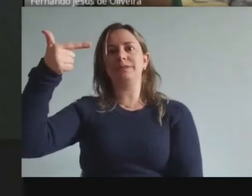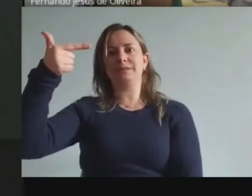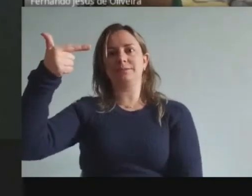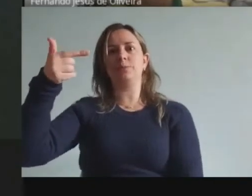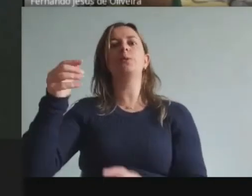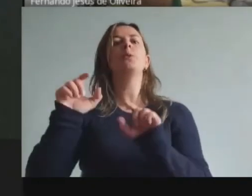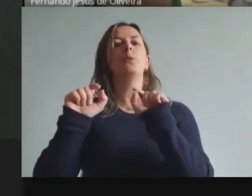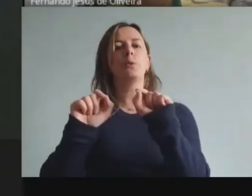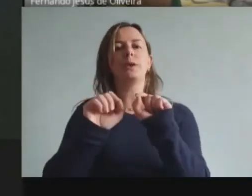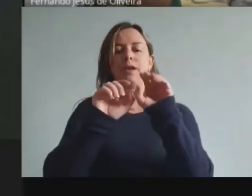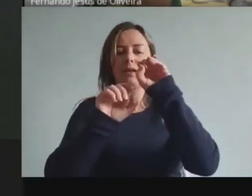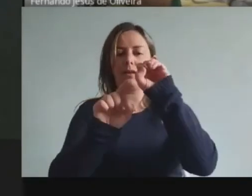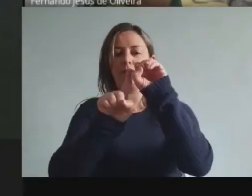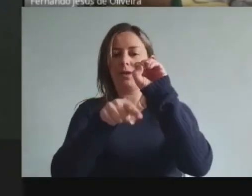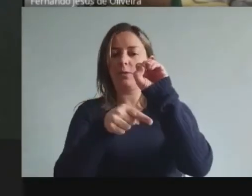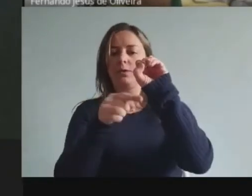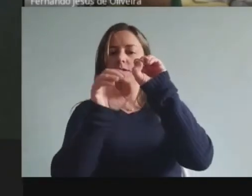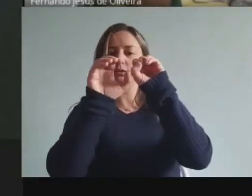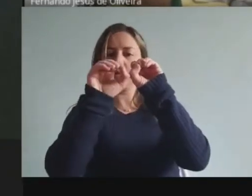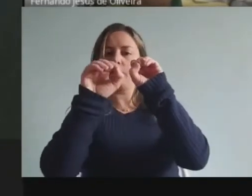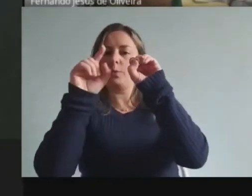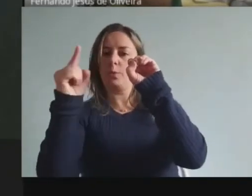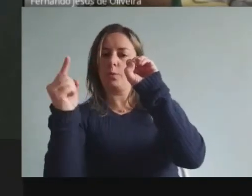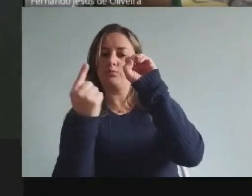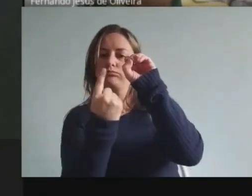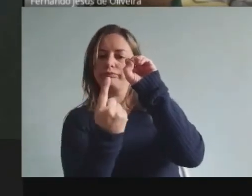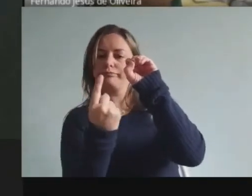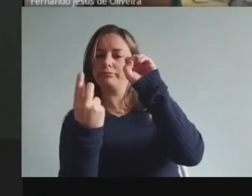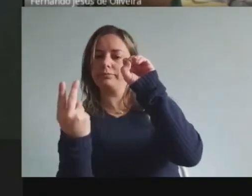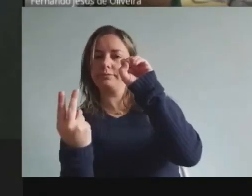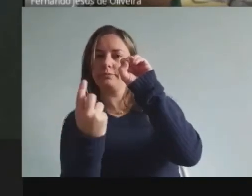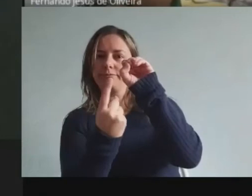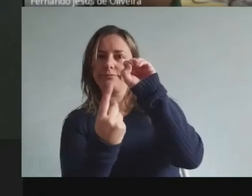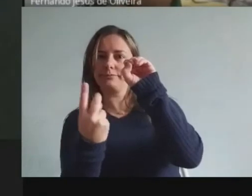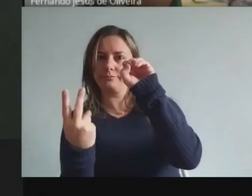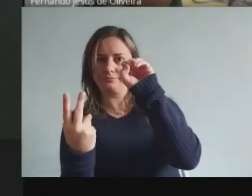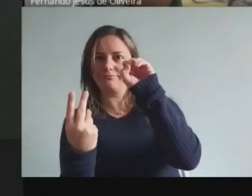casas depois da vírgula. E o mili, igual milímetro, né?